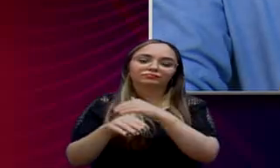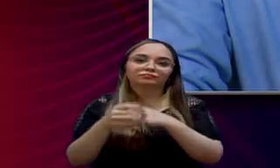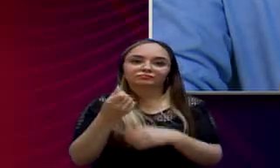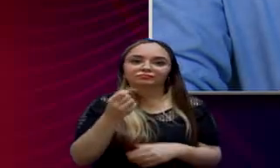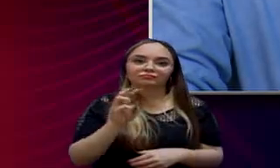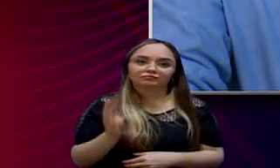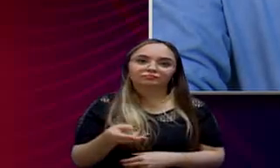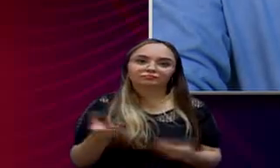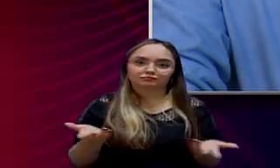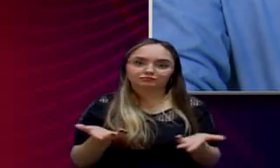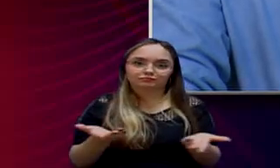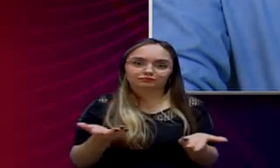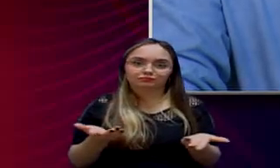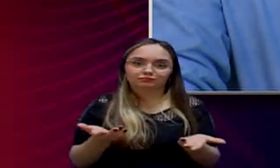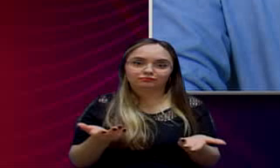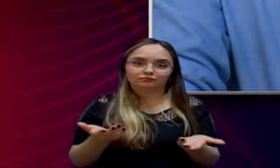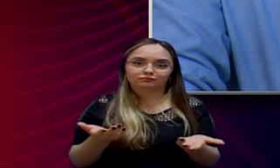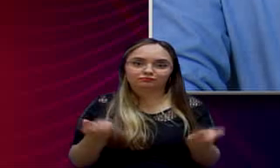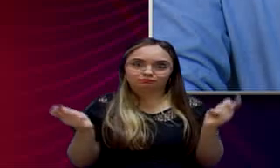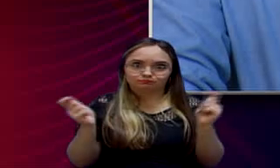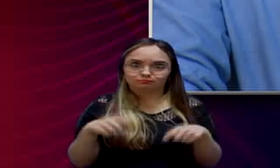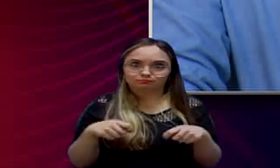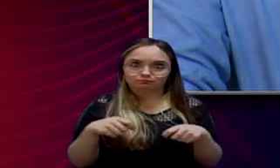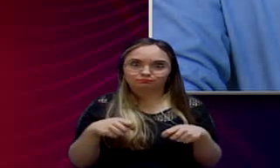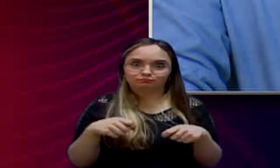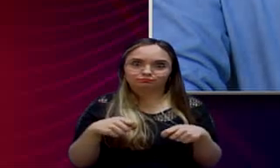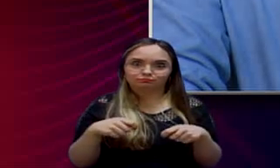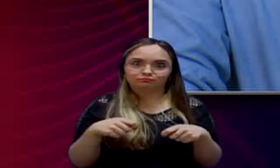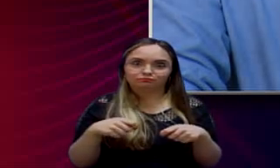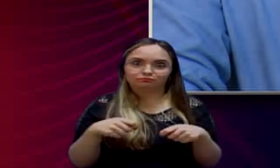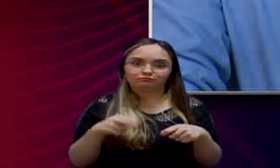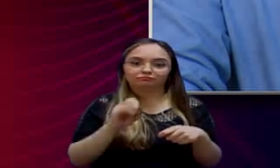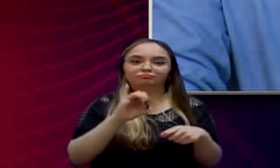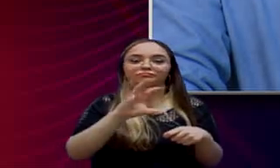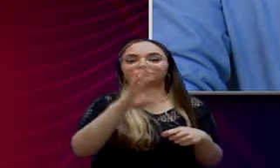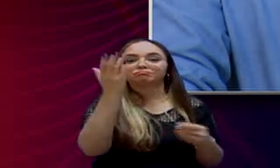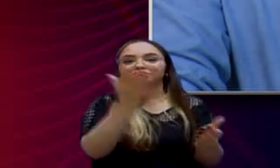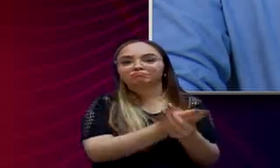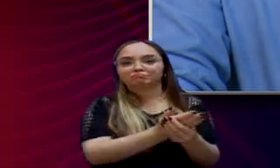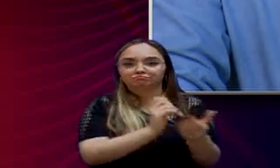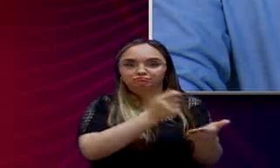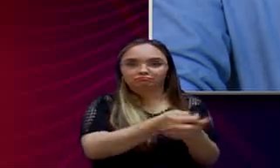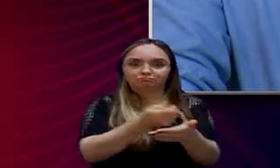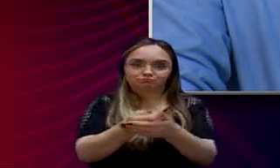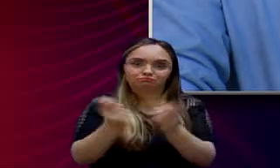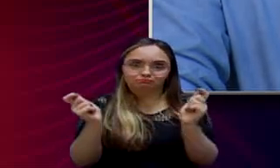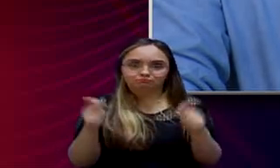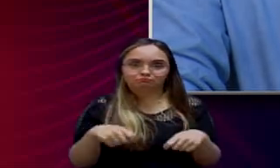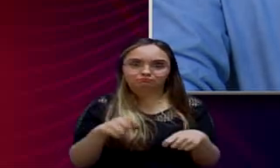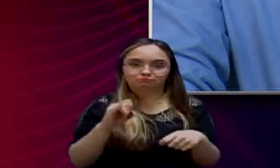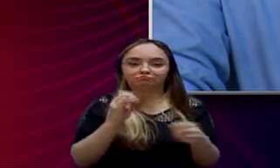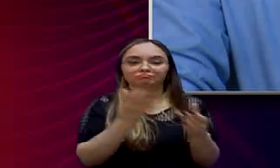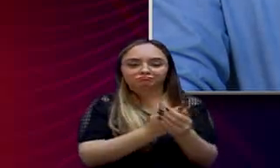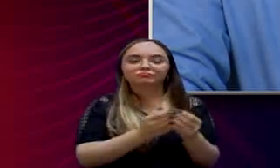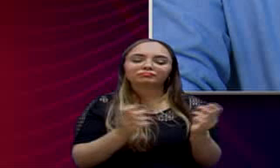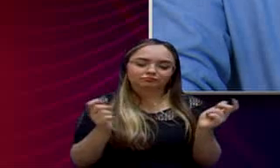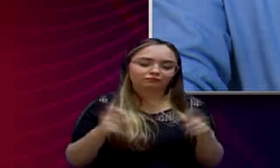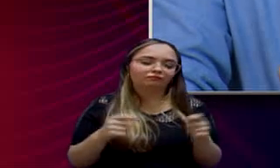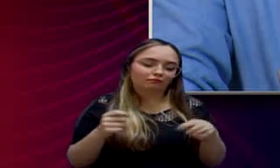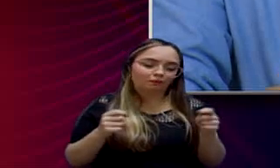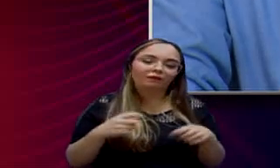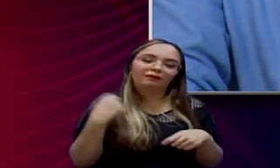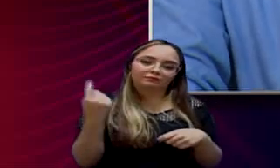Seis Milhões agora conseguem cumprir por exemplo essas ações judiciais que eu sei que vocês são milionários